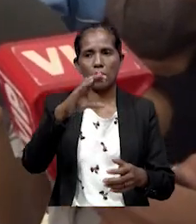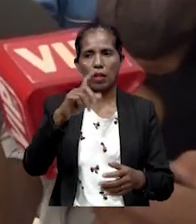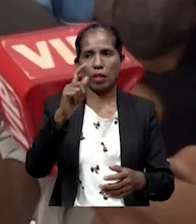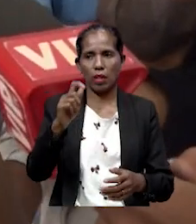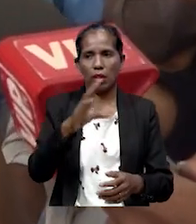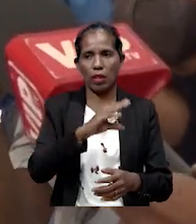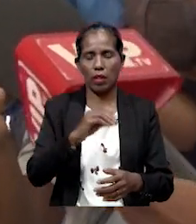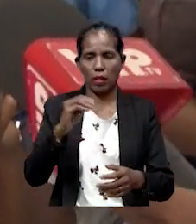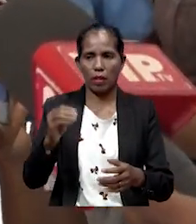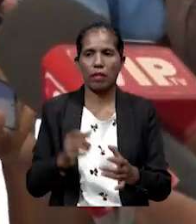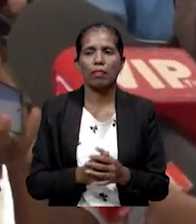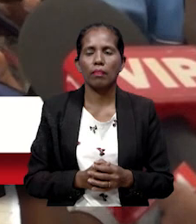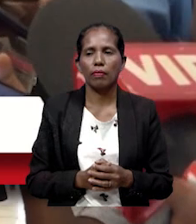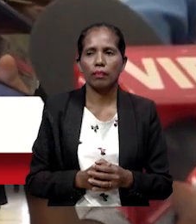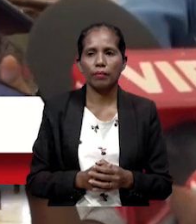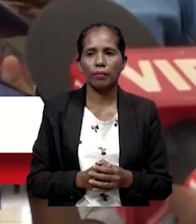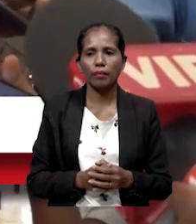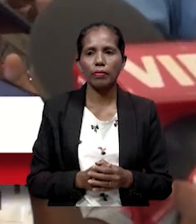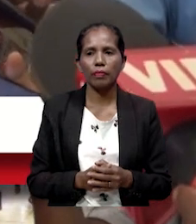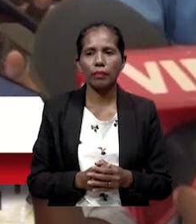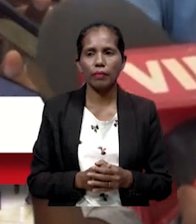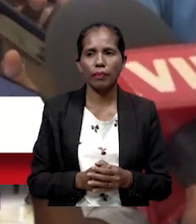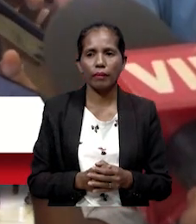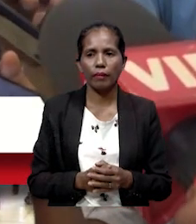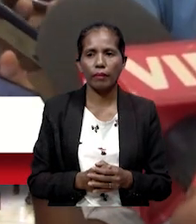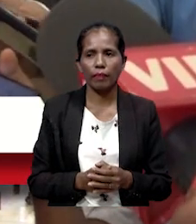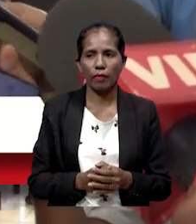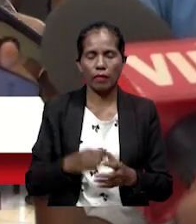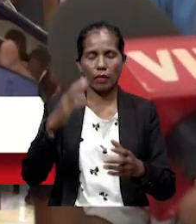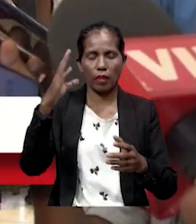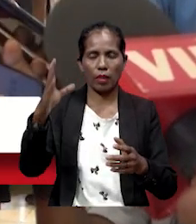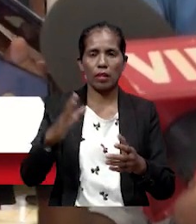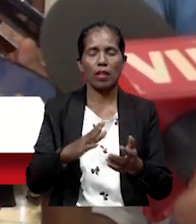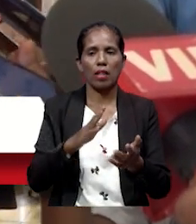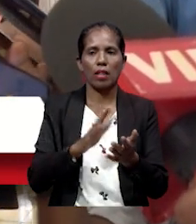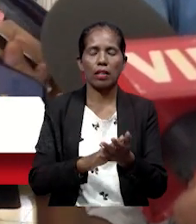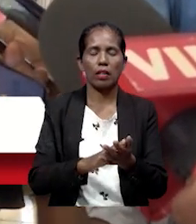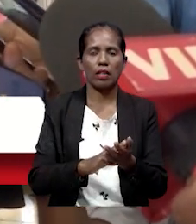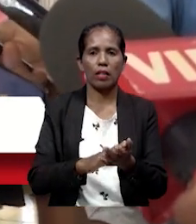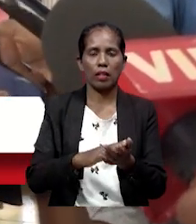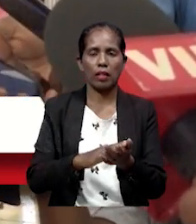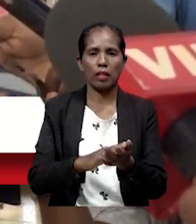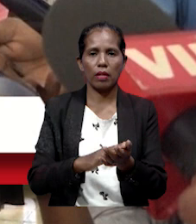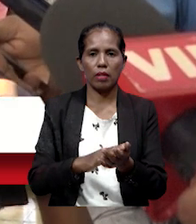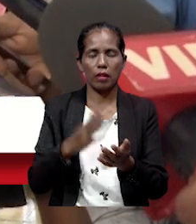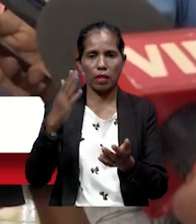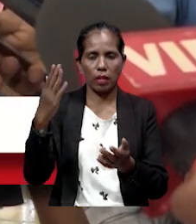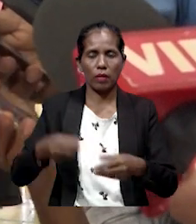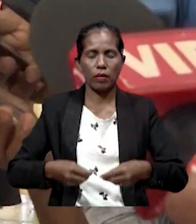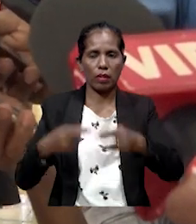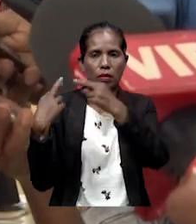João Paulo II, nian iha campus central balidi, iha ona tomada de posse